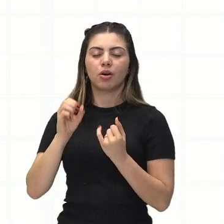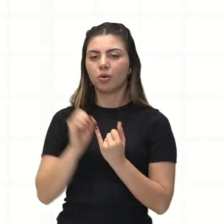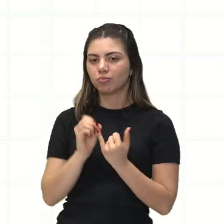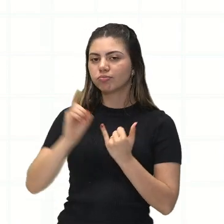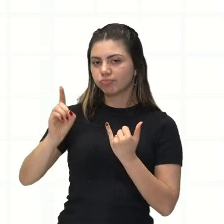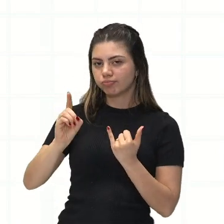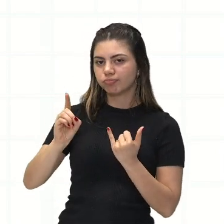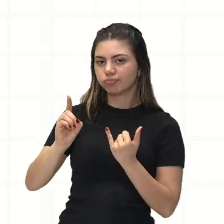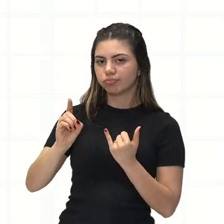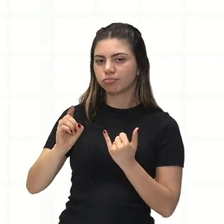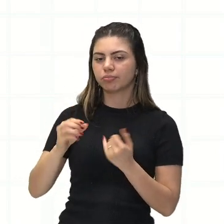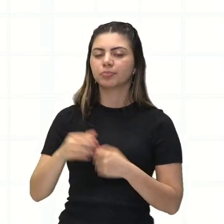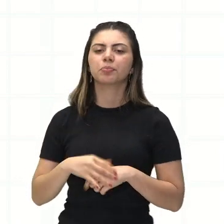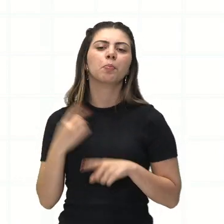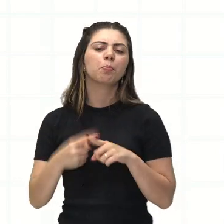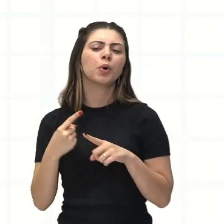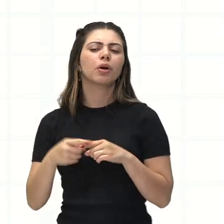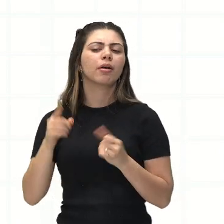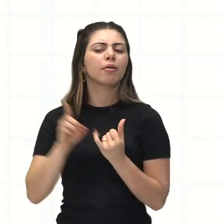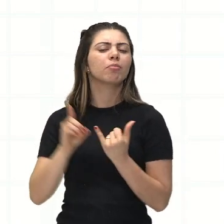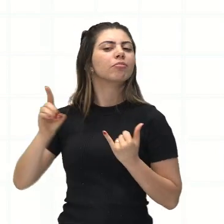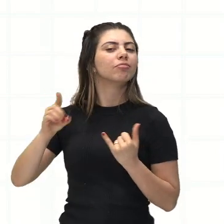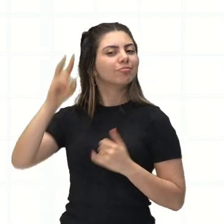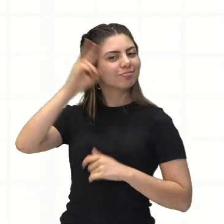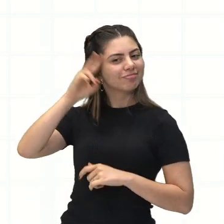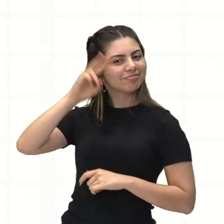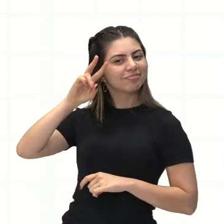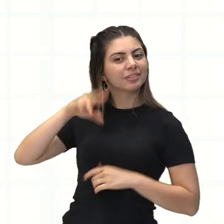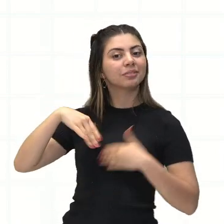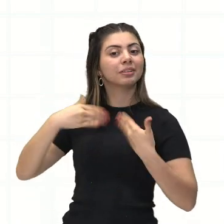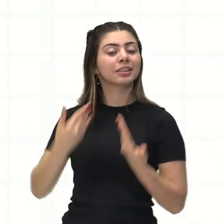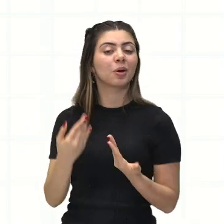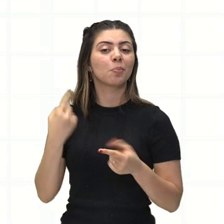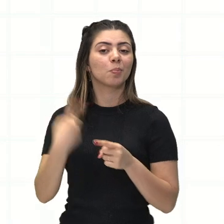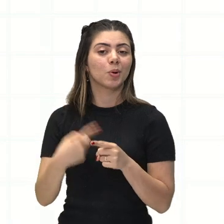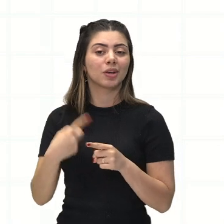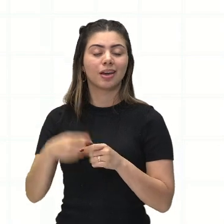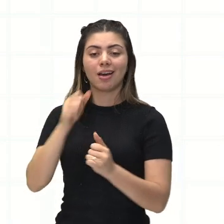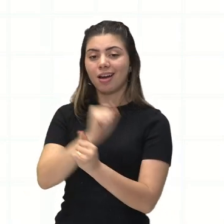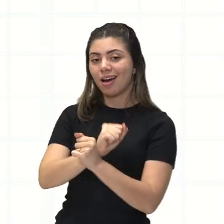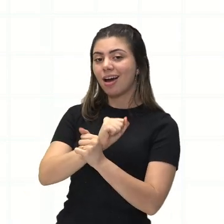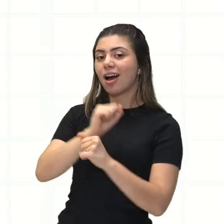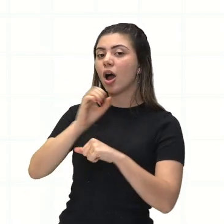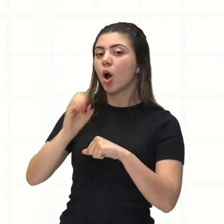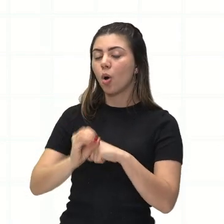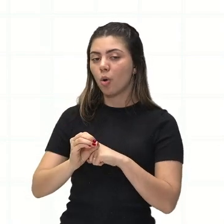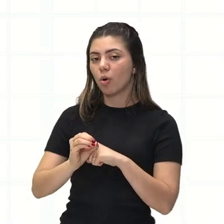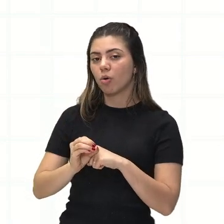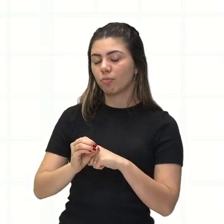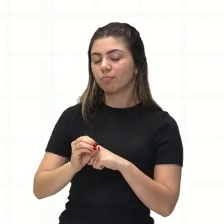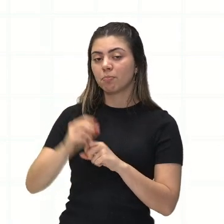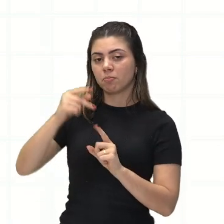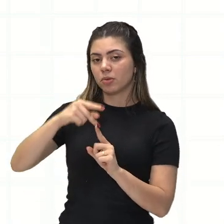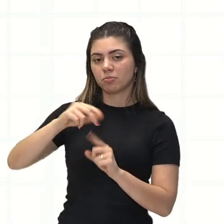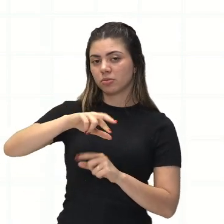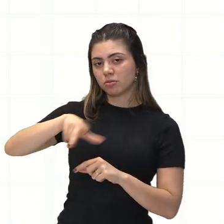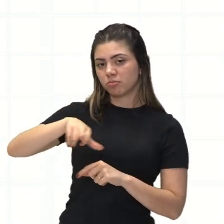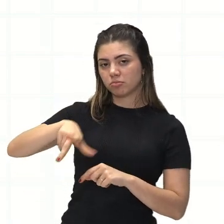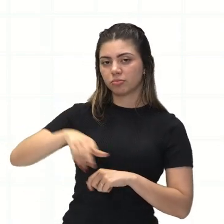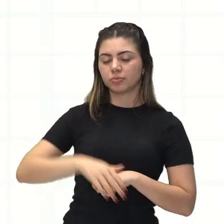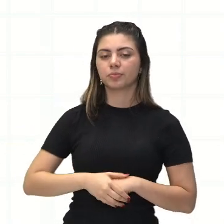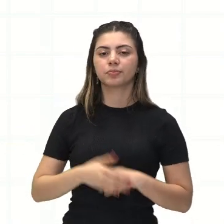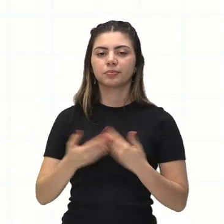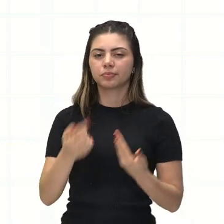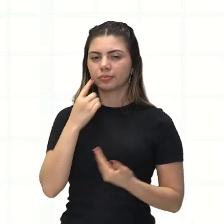direto. Por que ele é direto? Novamente, porque aqui é um artigo e não uma preposição. Entre o verbo e